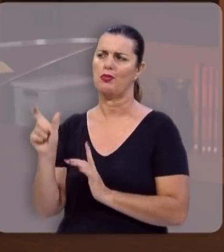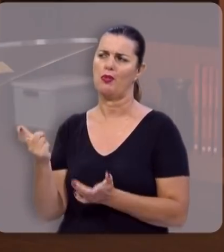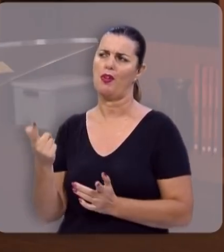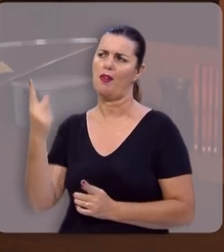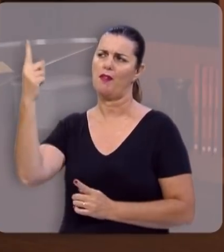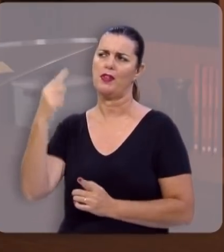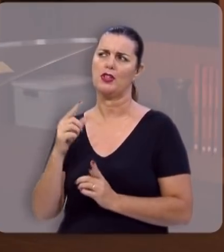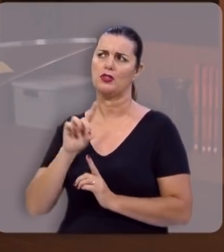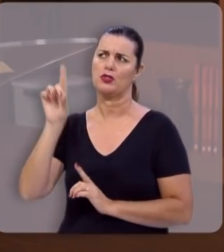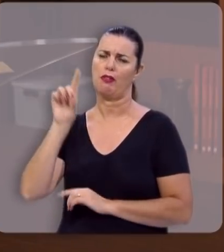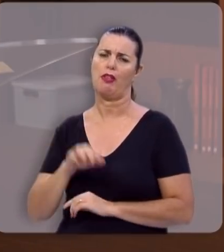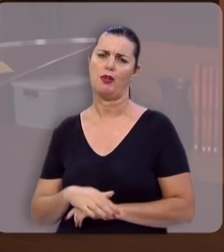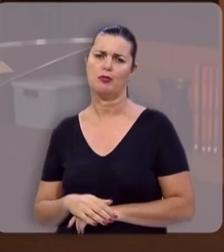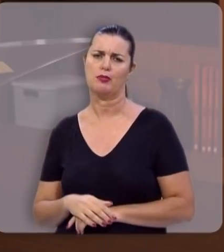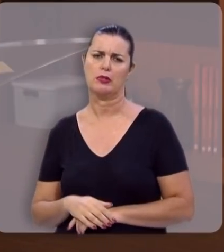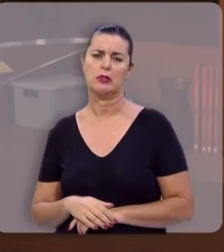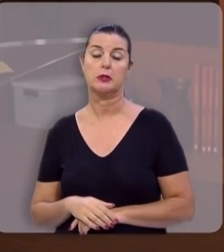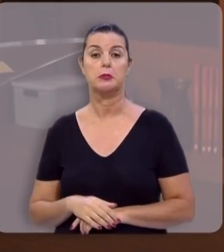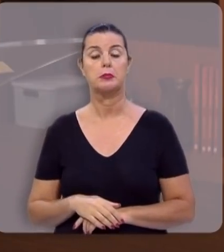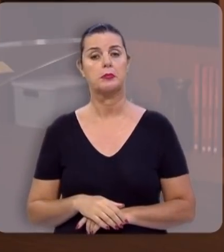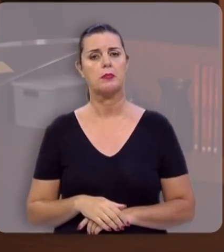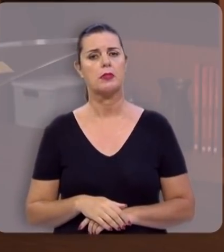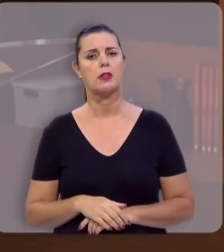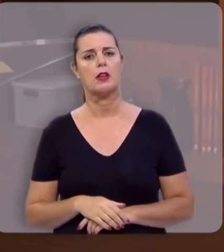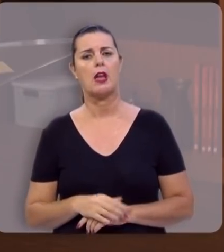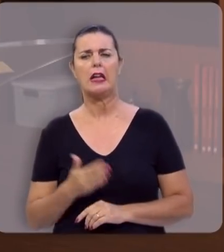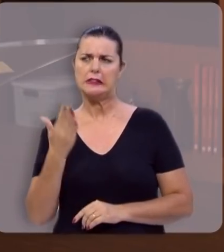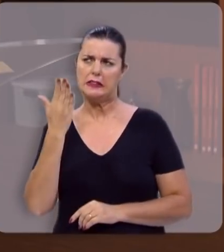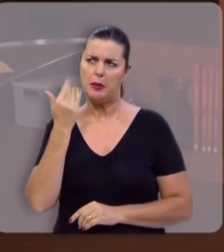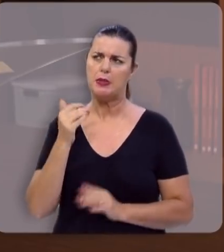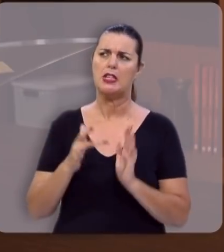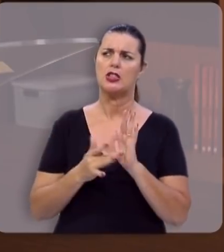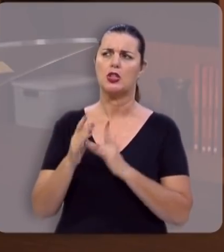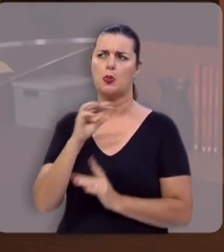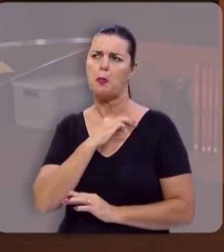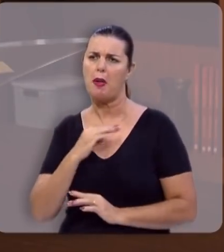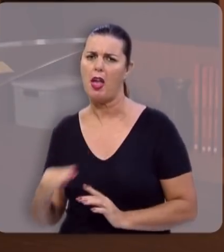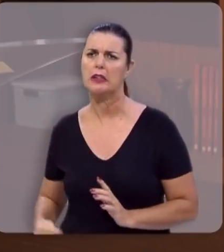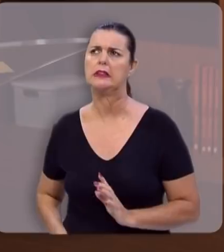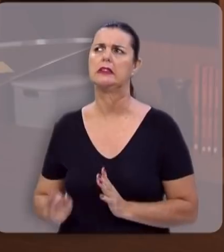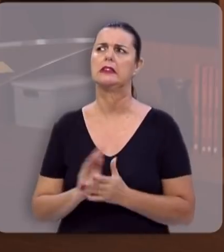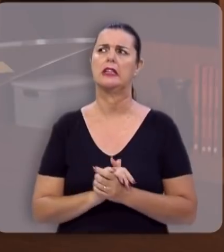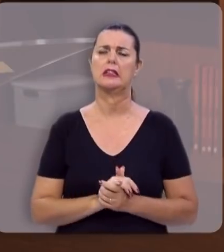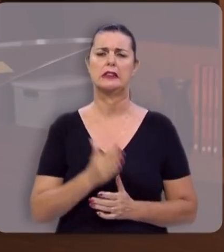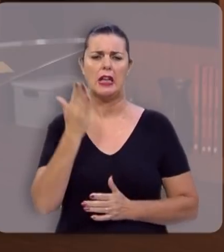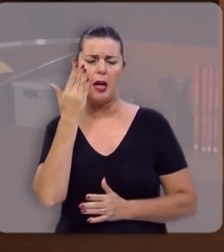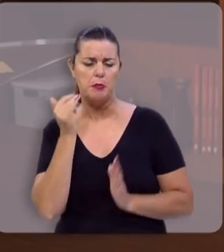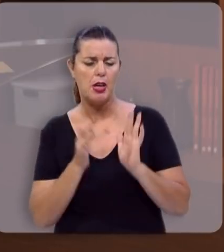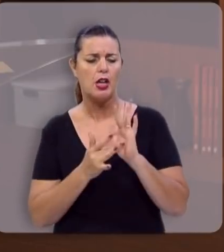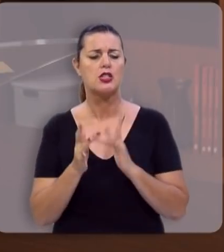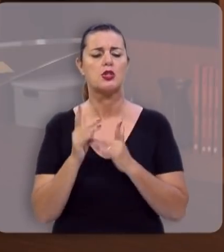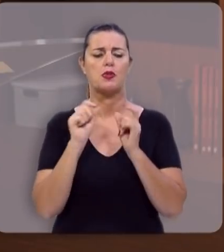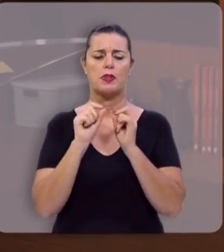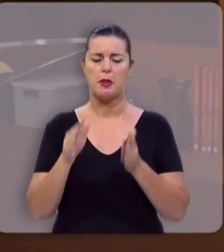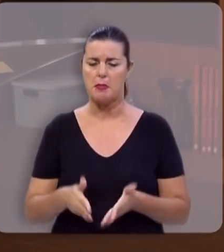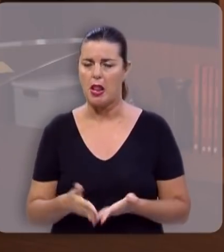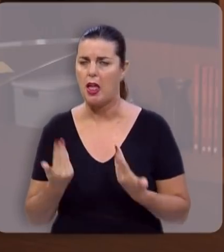parte de Deus. Sabia que Jesus era mestre. Sabia que Jesus operava milagres.